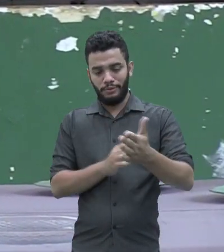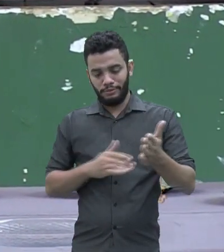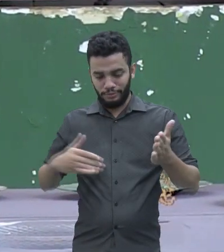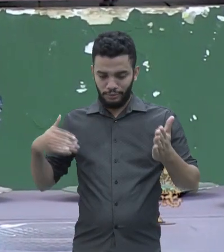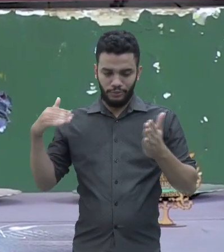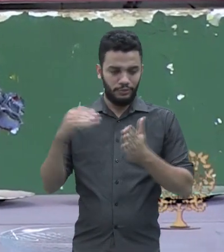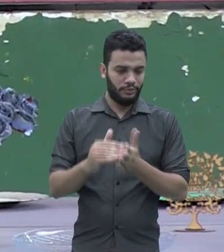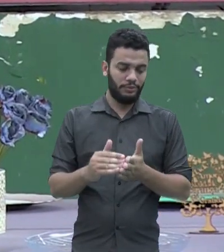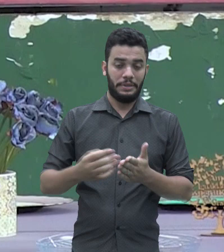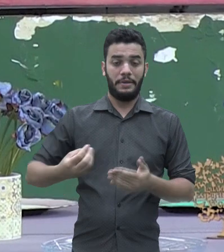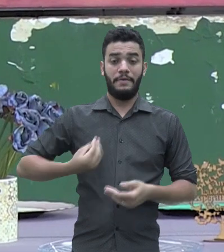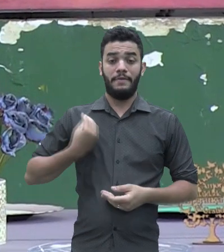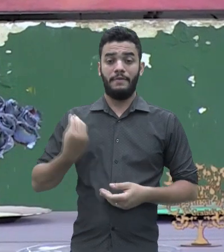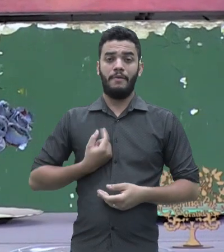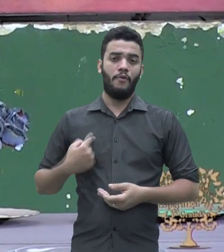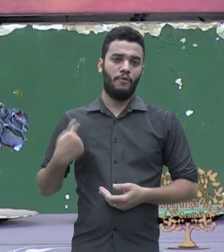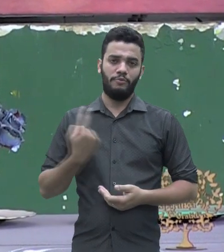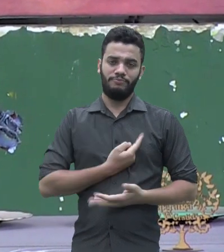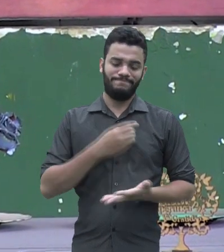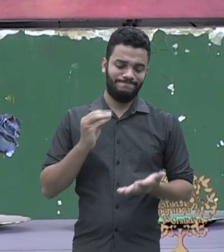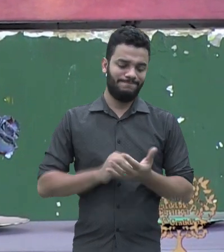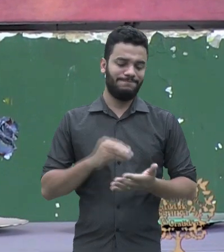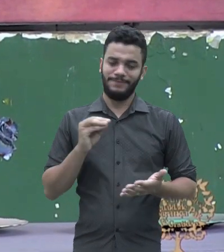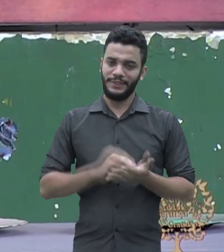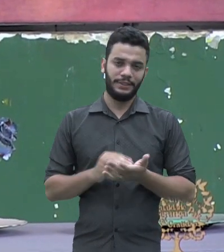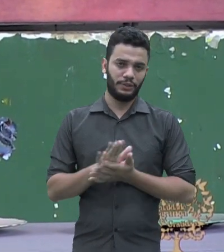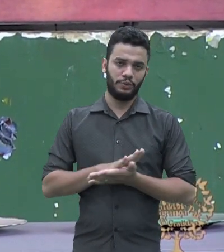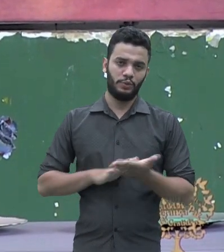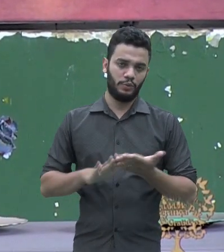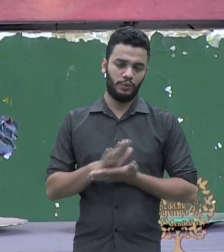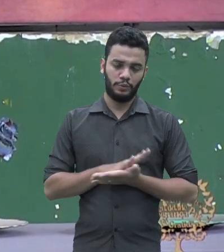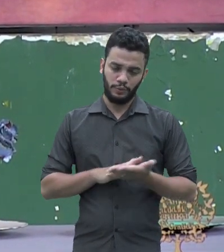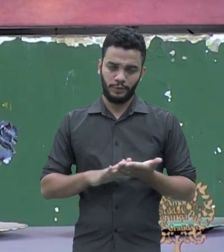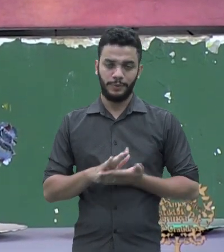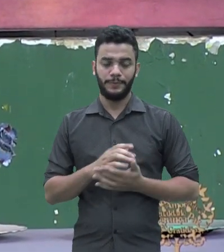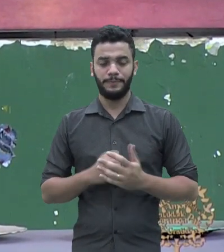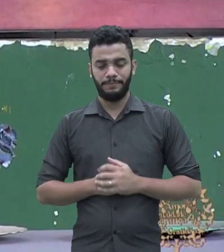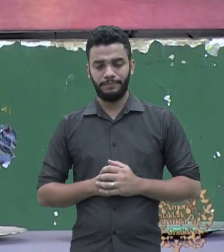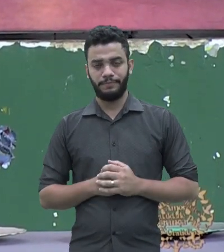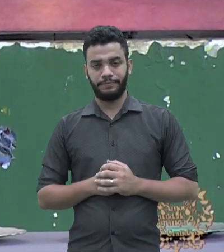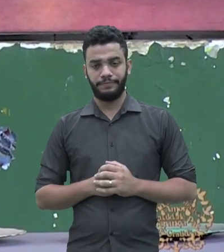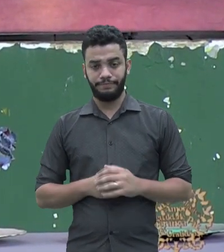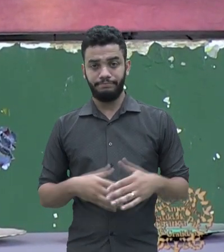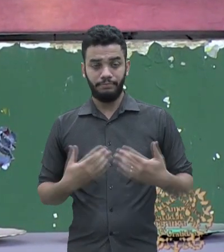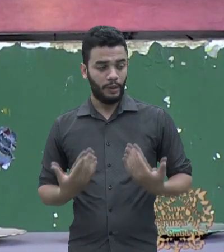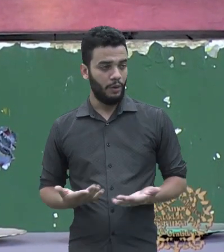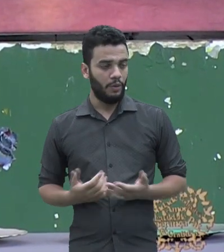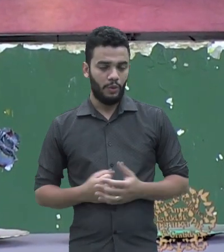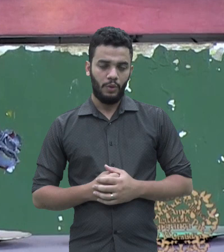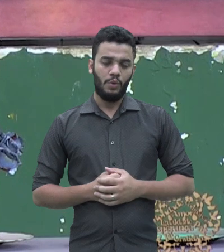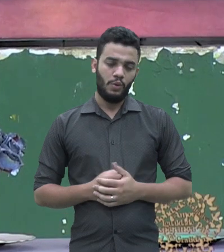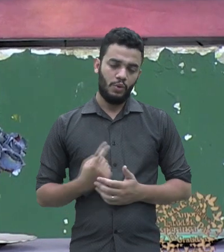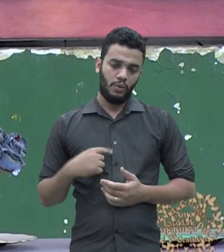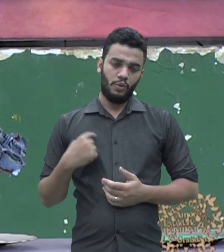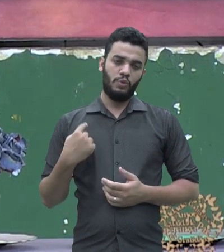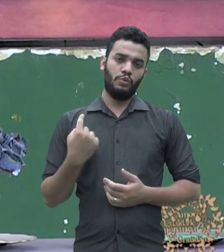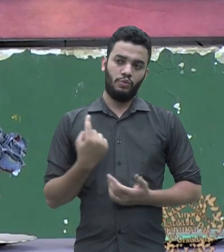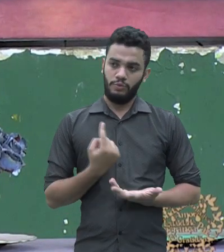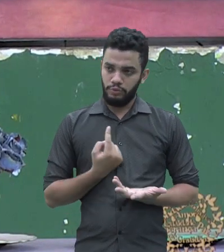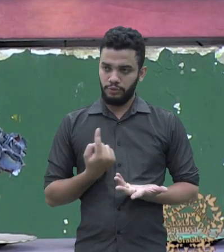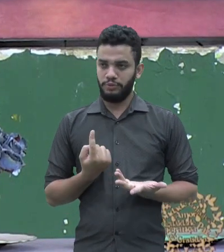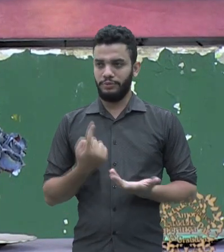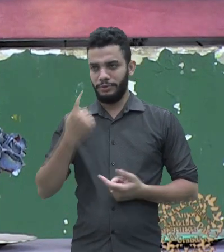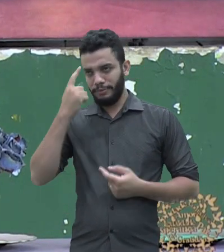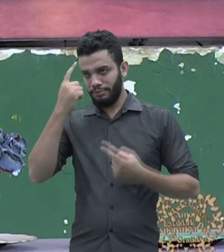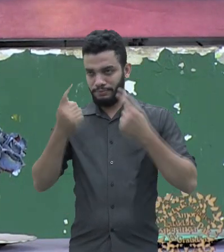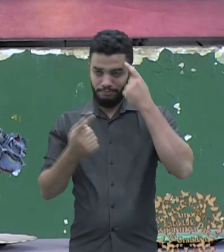eles têm nos proporcionado. Pessoal, nós fizemos um trabalho,